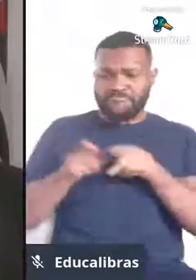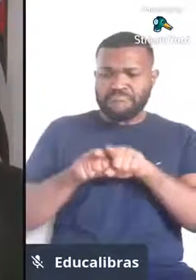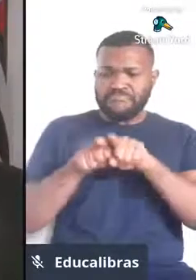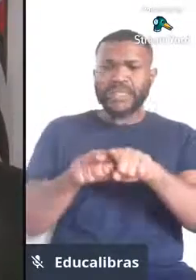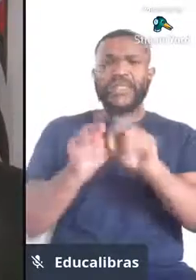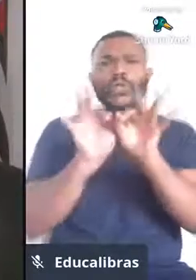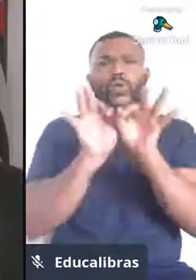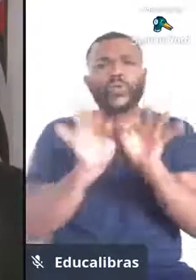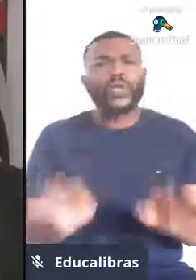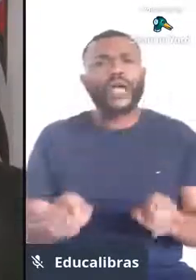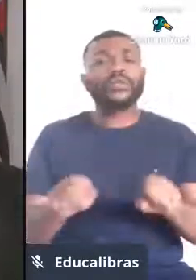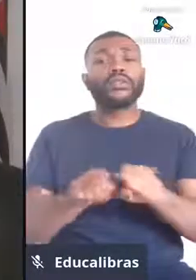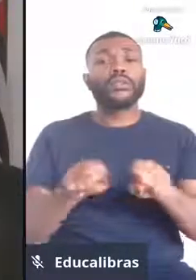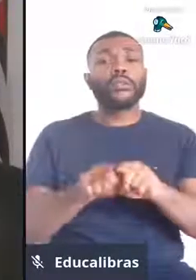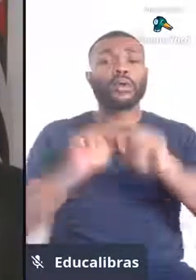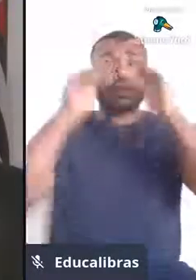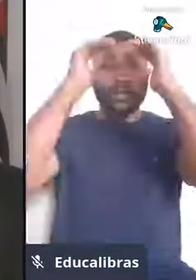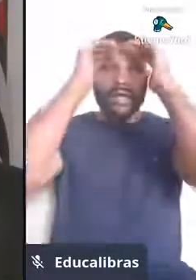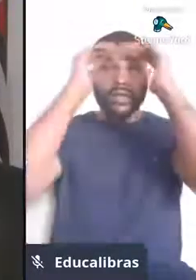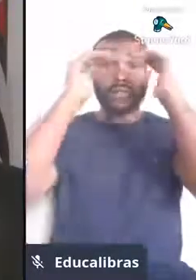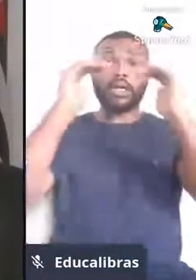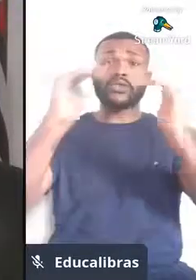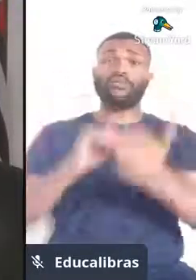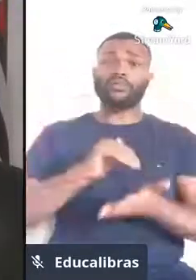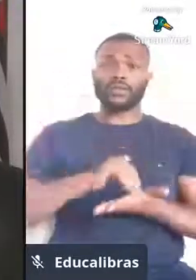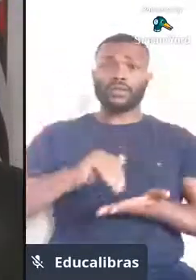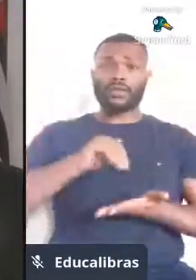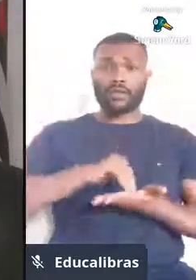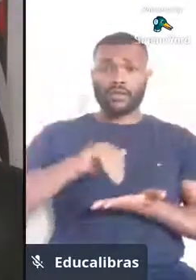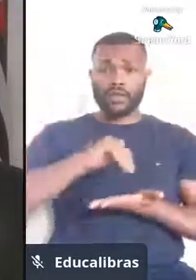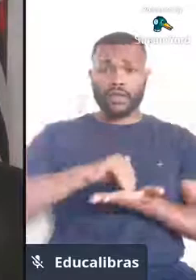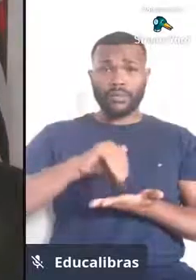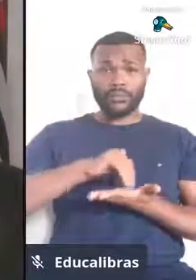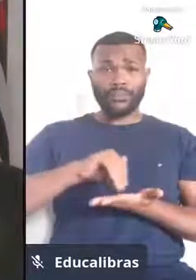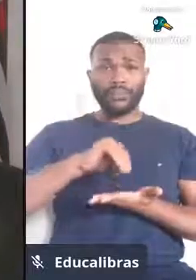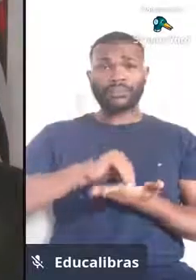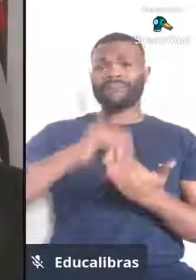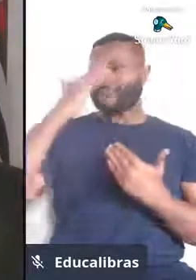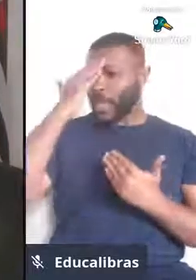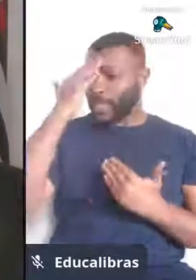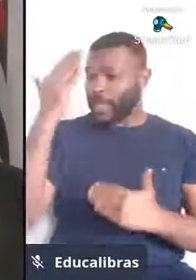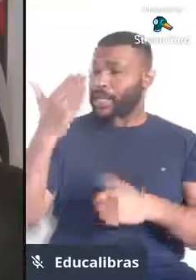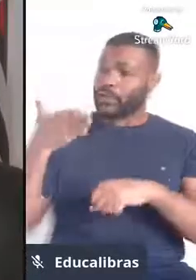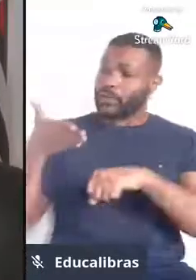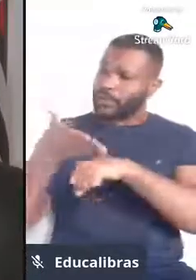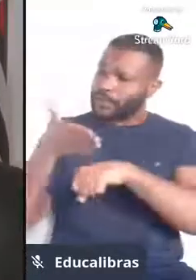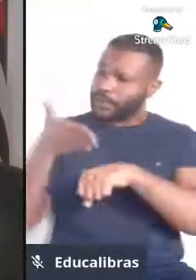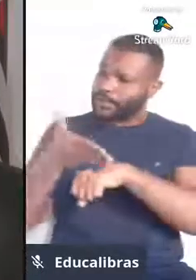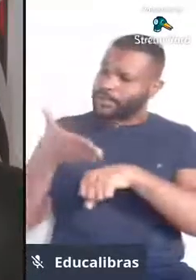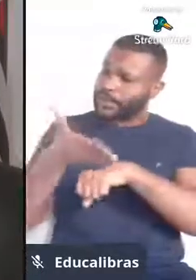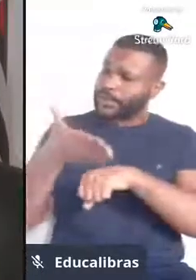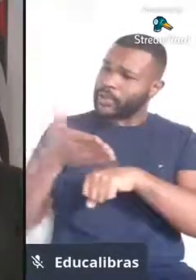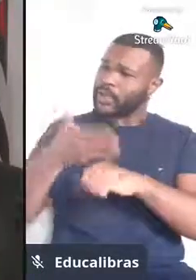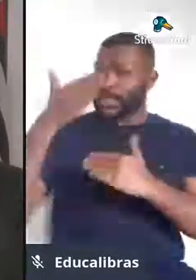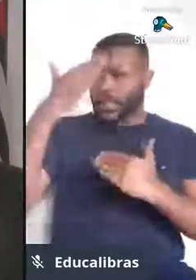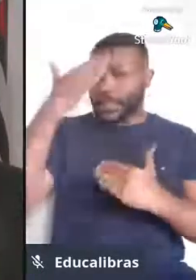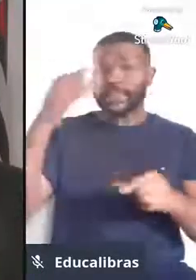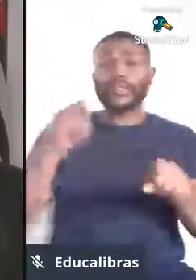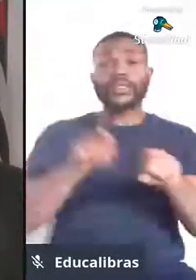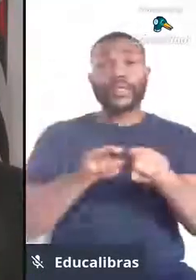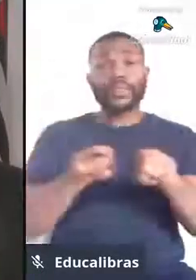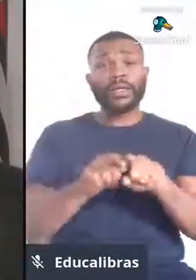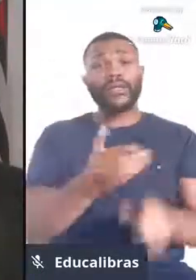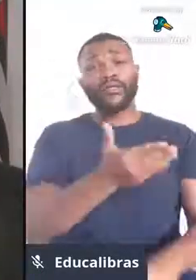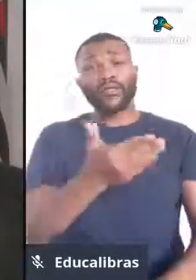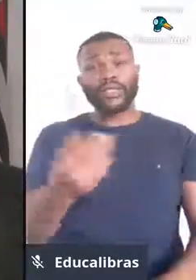o seu respeito aí pela secretaria. E obrigado pela participação. Agradeço a todos que estão com a